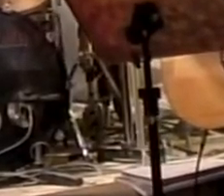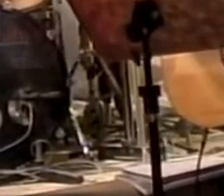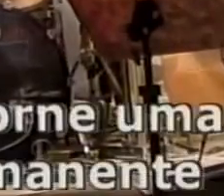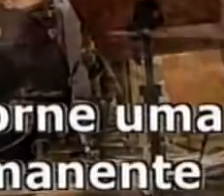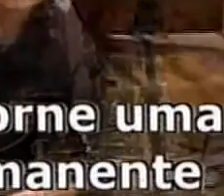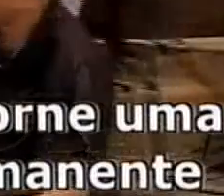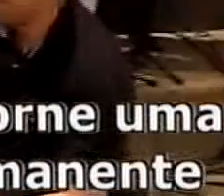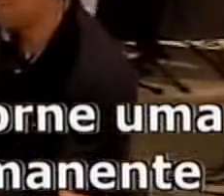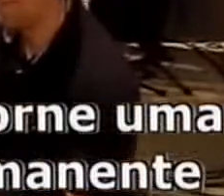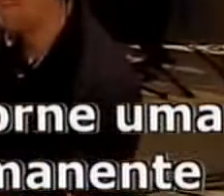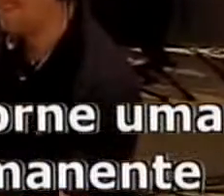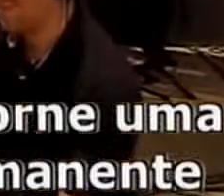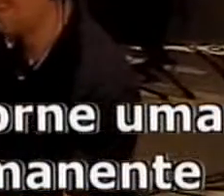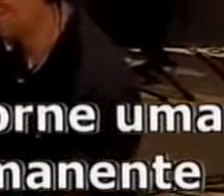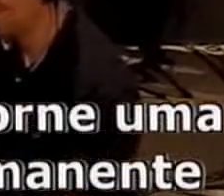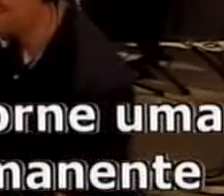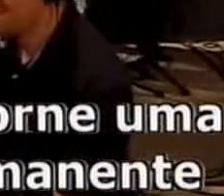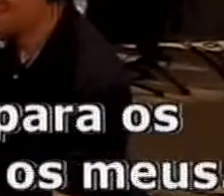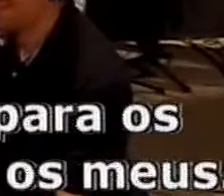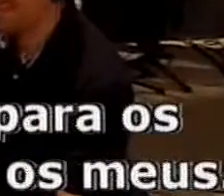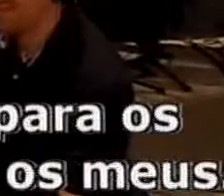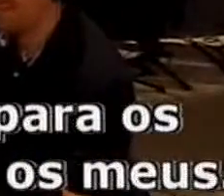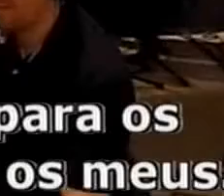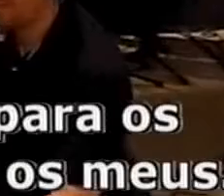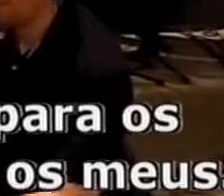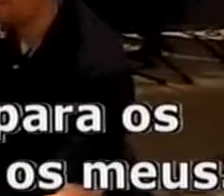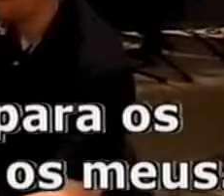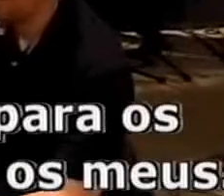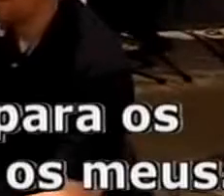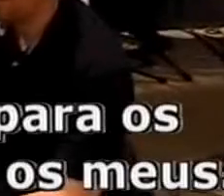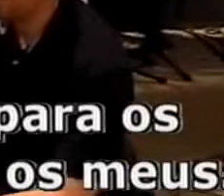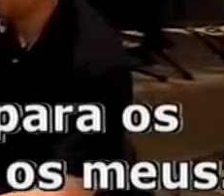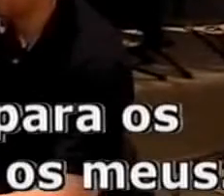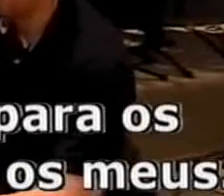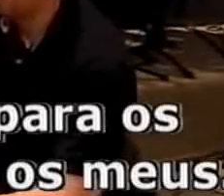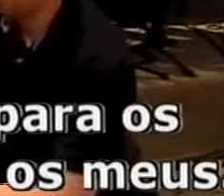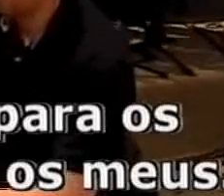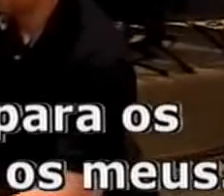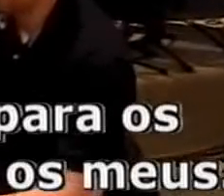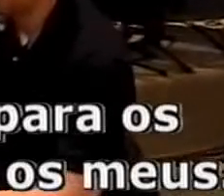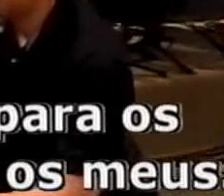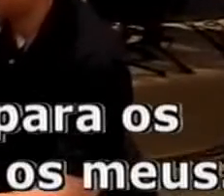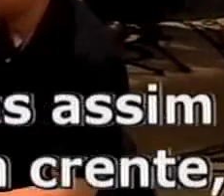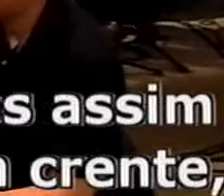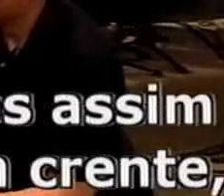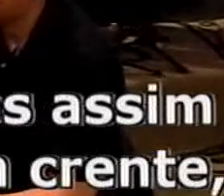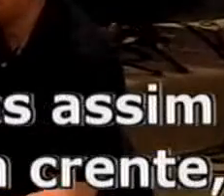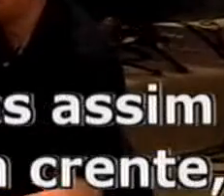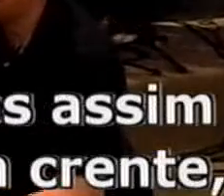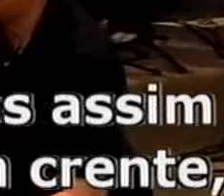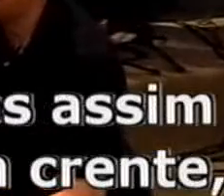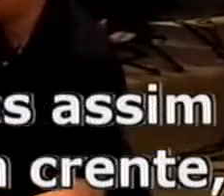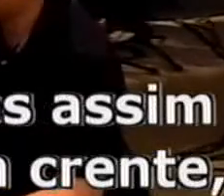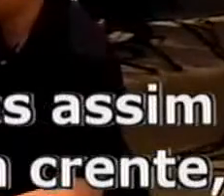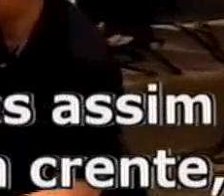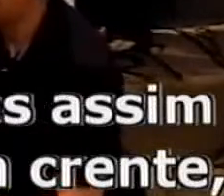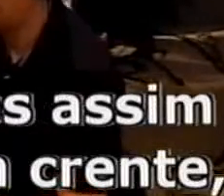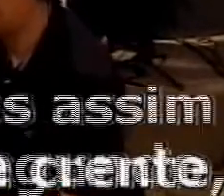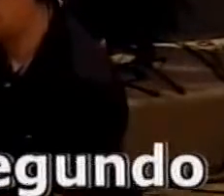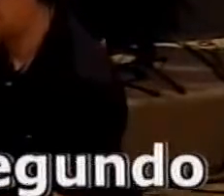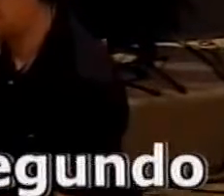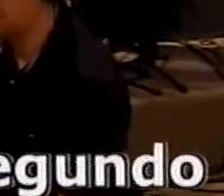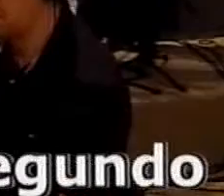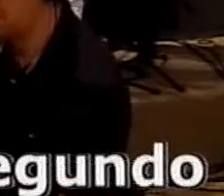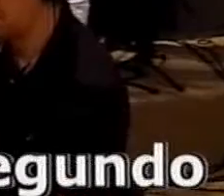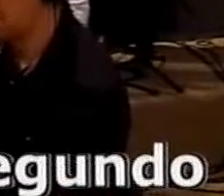Eu me torno uma bênção permanente para mim, para os outros, para os meus. Vejam todos assim,